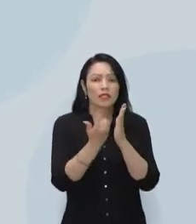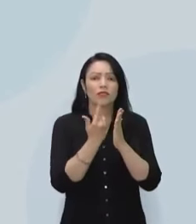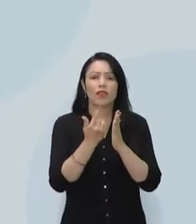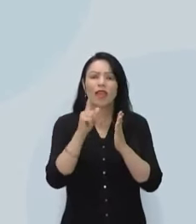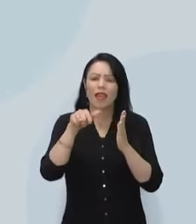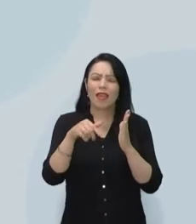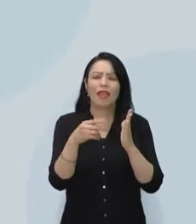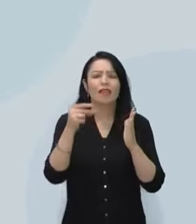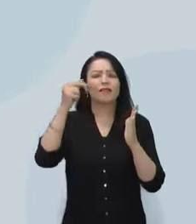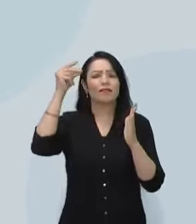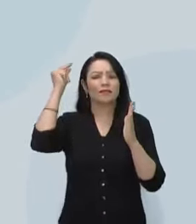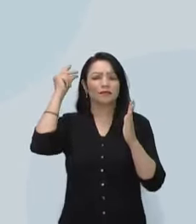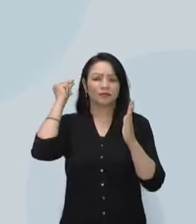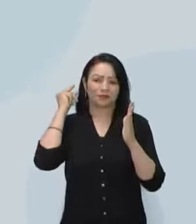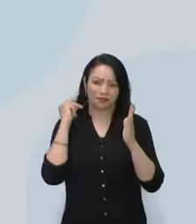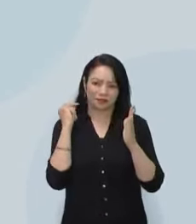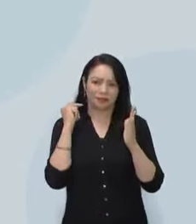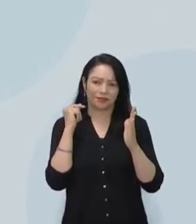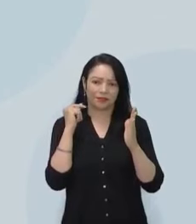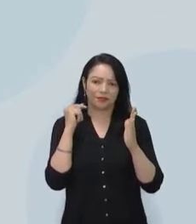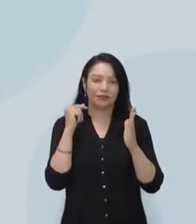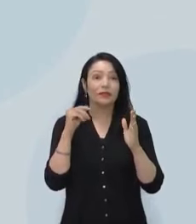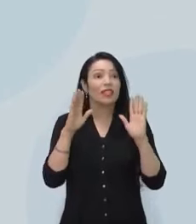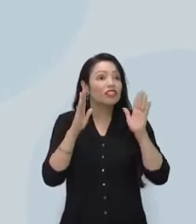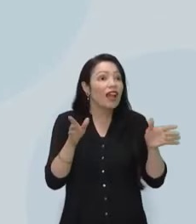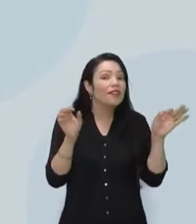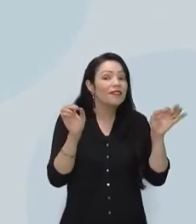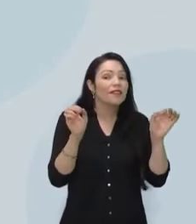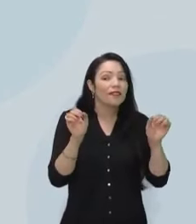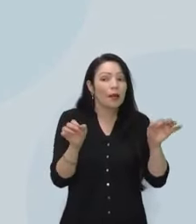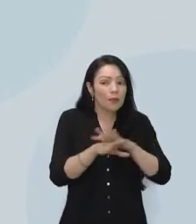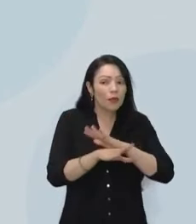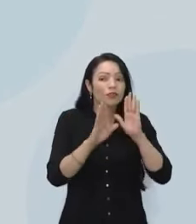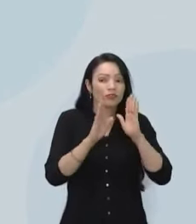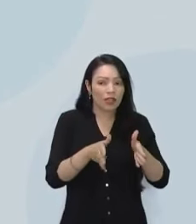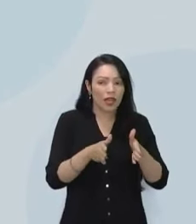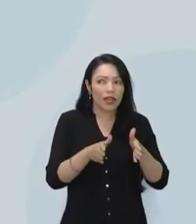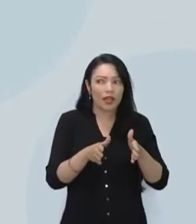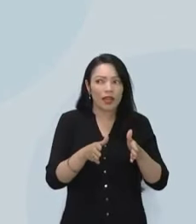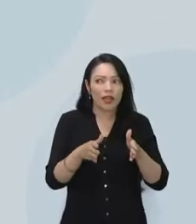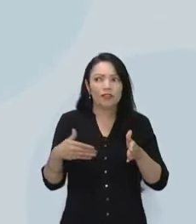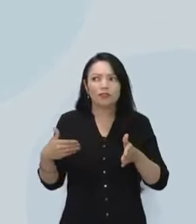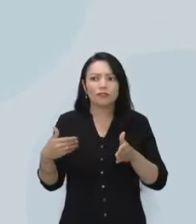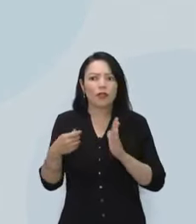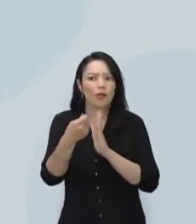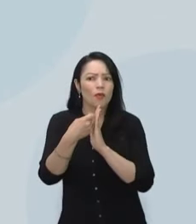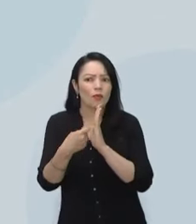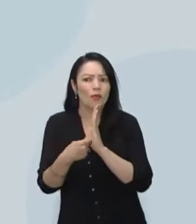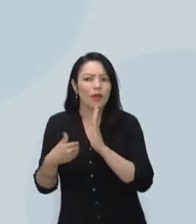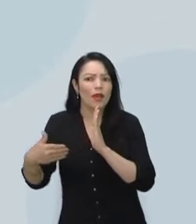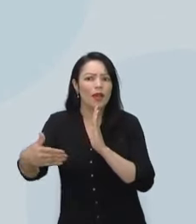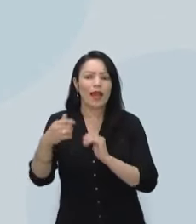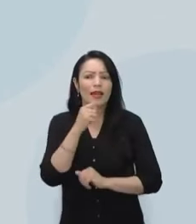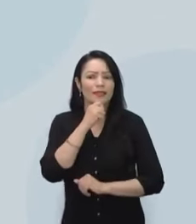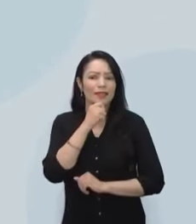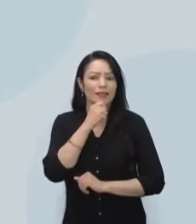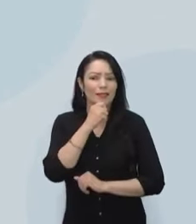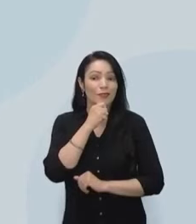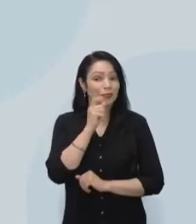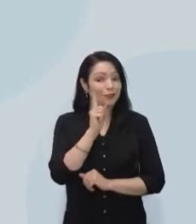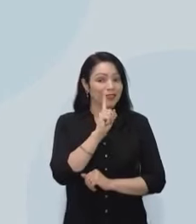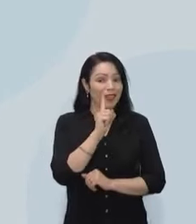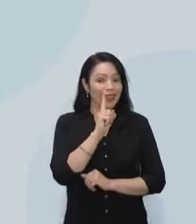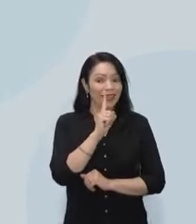indica apenas o que foi feito, não o que pode ser feito. E por isso tem de ser constantemente atualizado. Os recordes estão constantemente